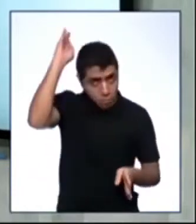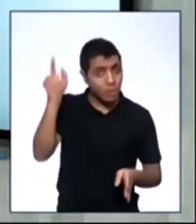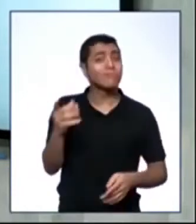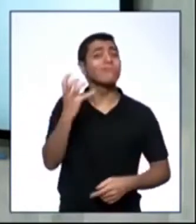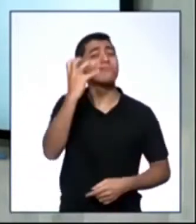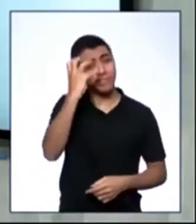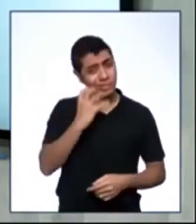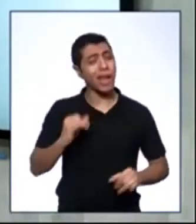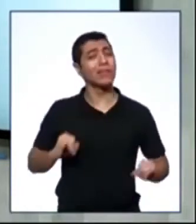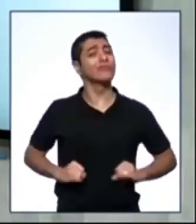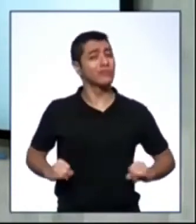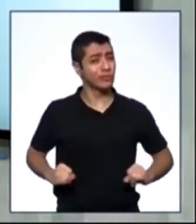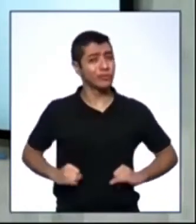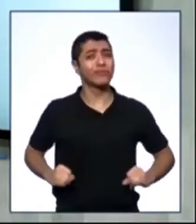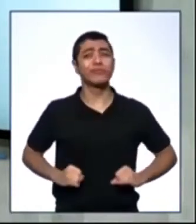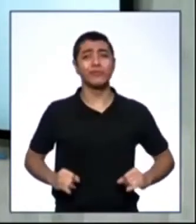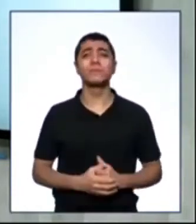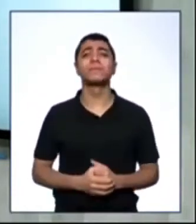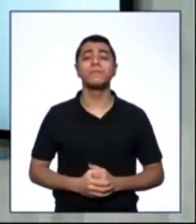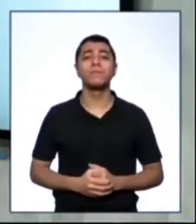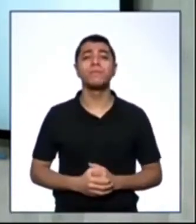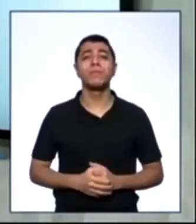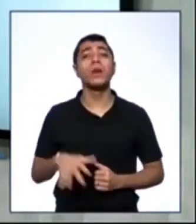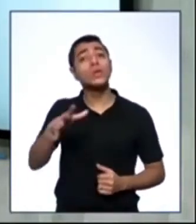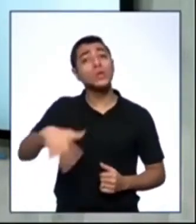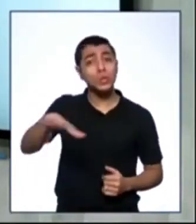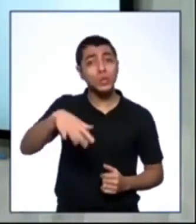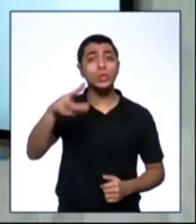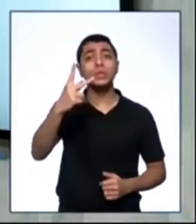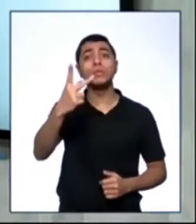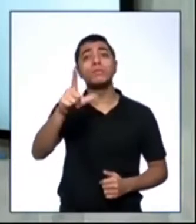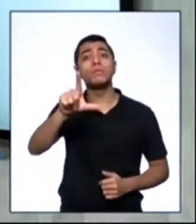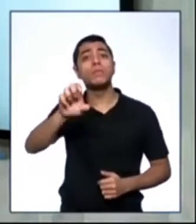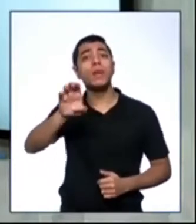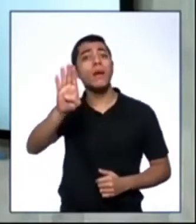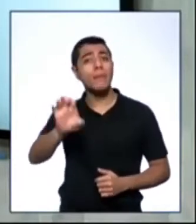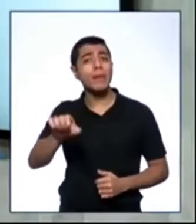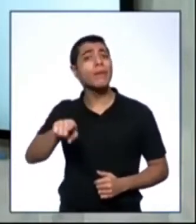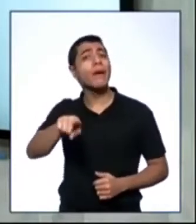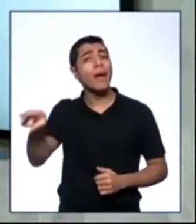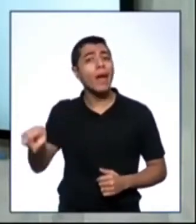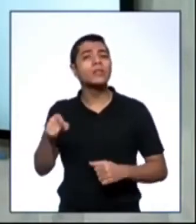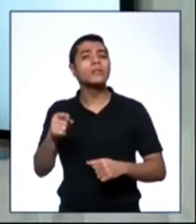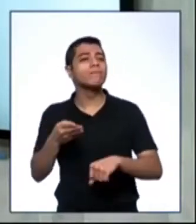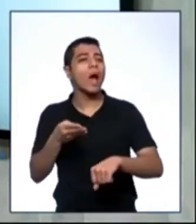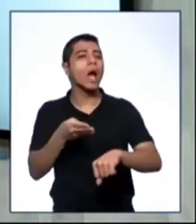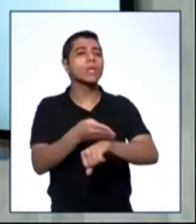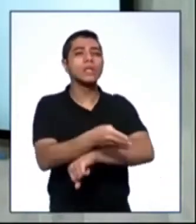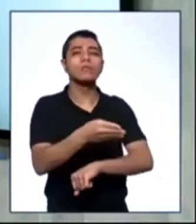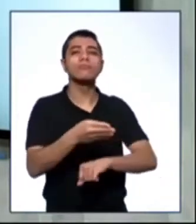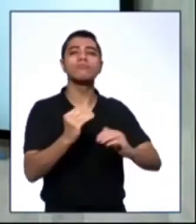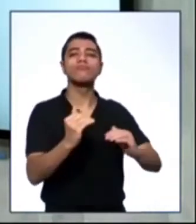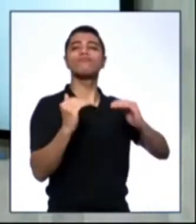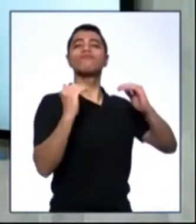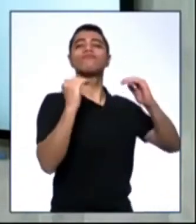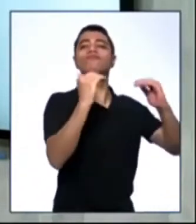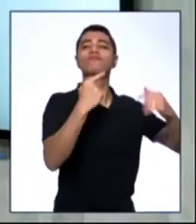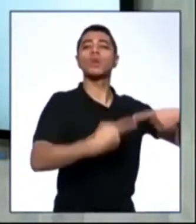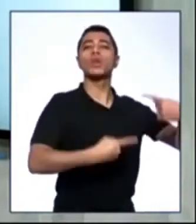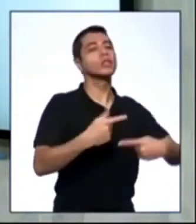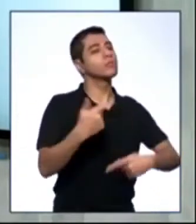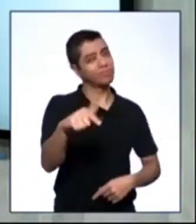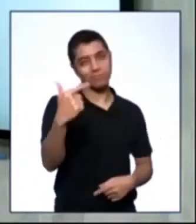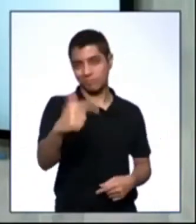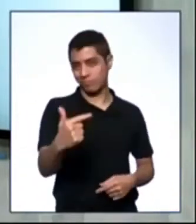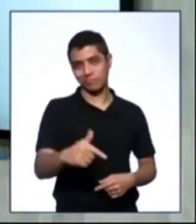plebe romana é uma classe que não está na elite política, que não tem acesso aos altos cargos. Tudo bem? É uma classe social, que não tem